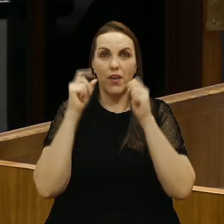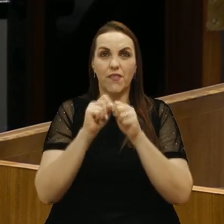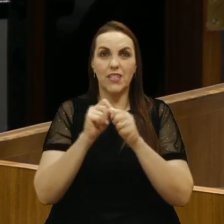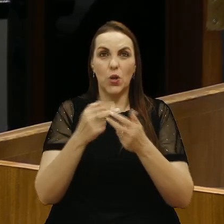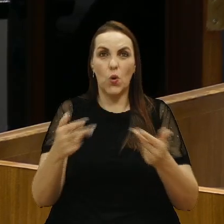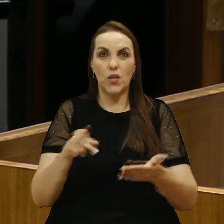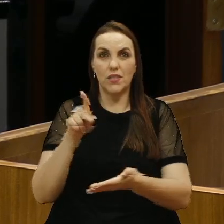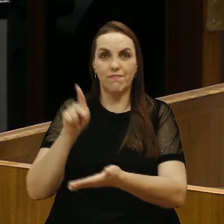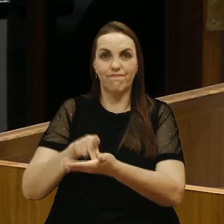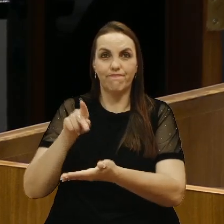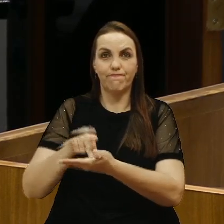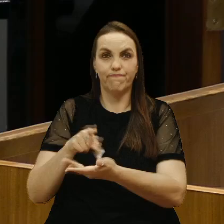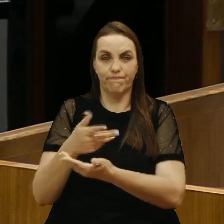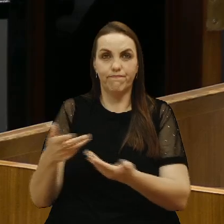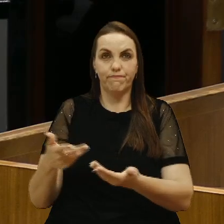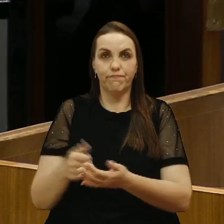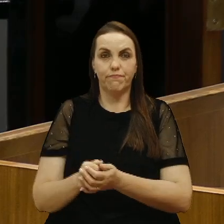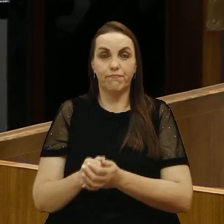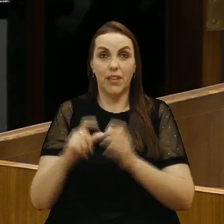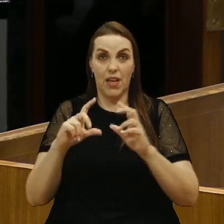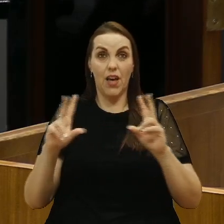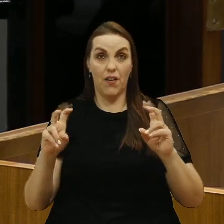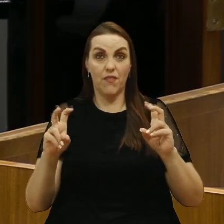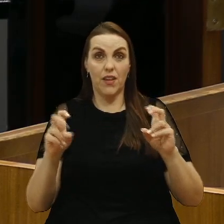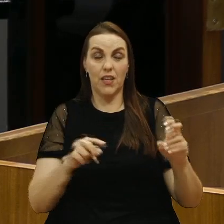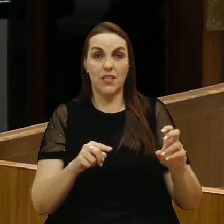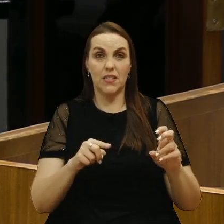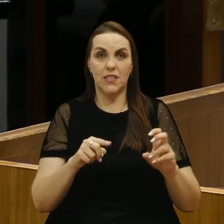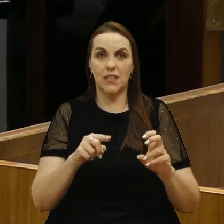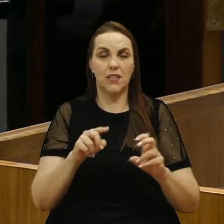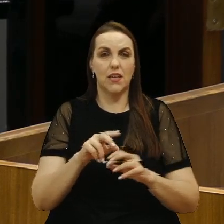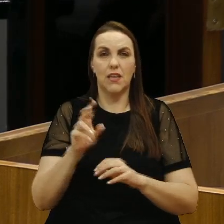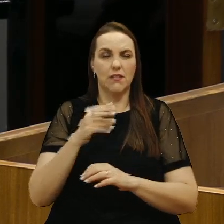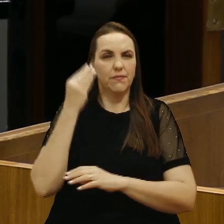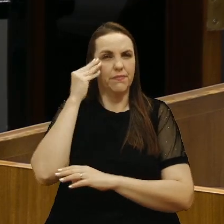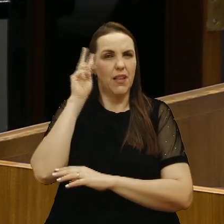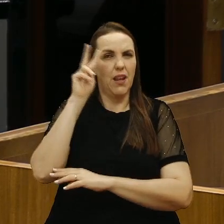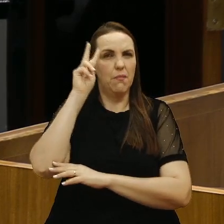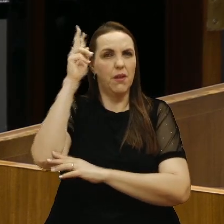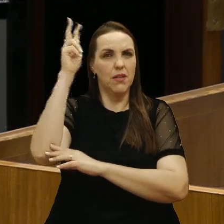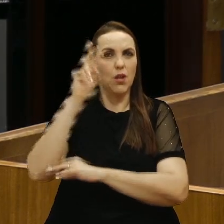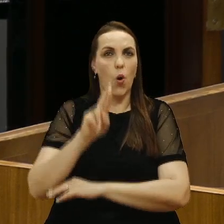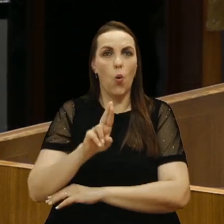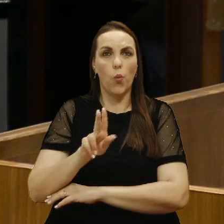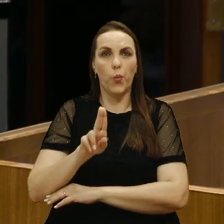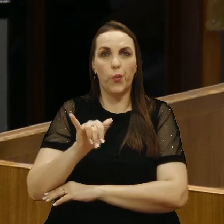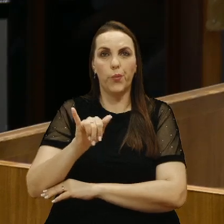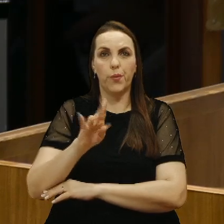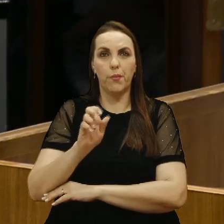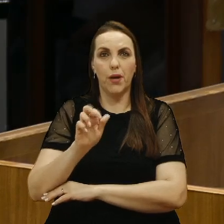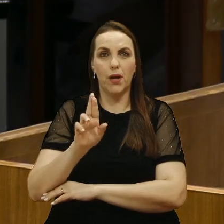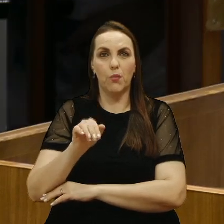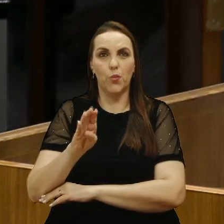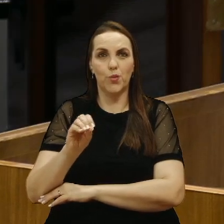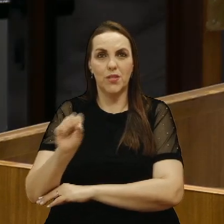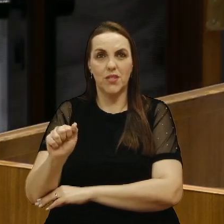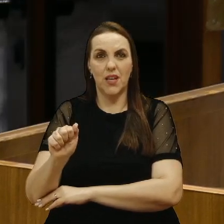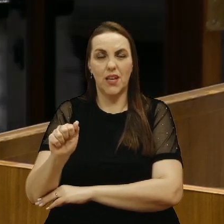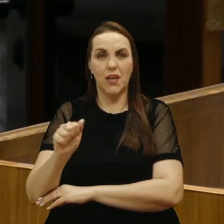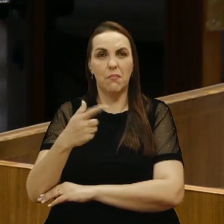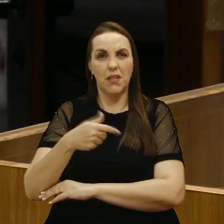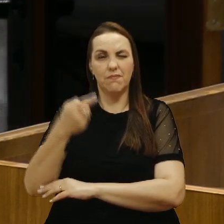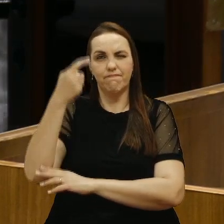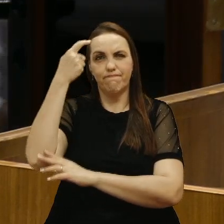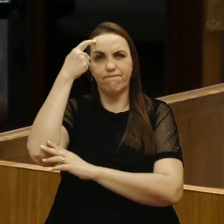célebre frase do nosso imortal Rui Barbosa ainda ecoa como vaticínio profético em